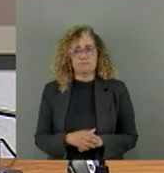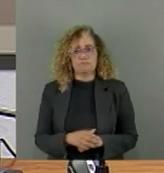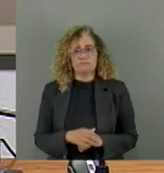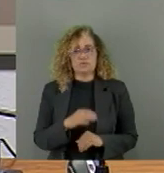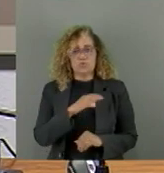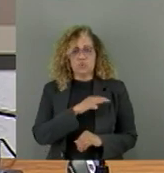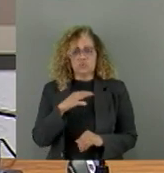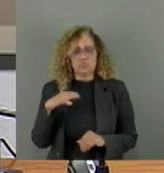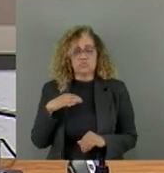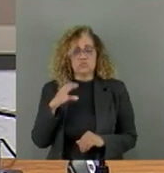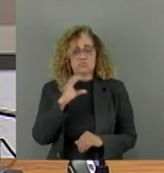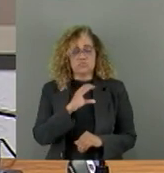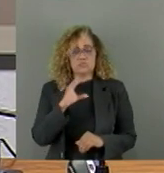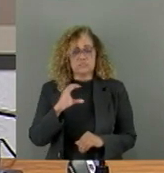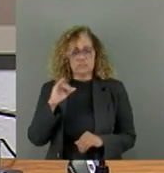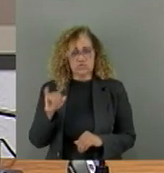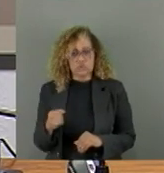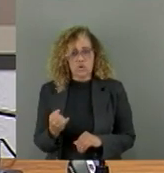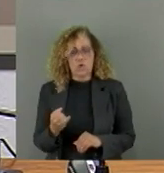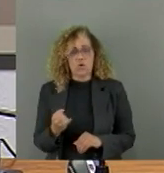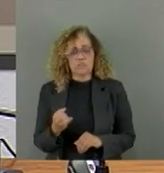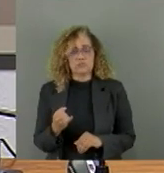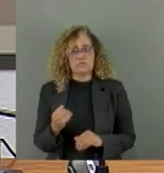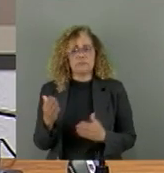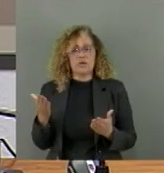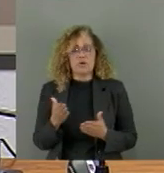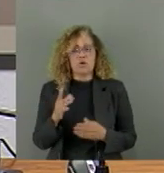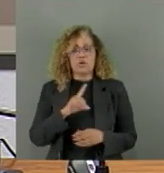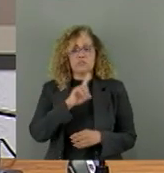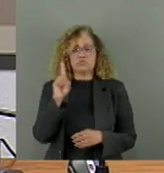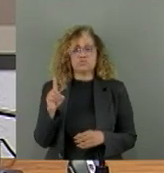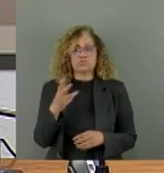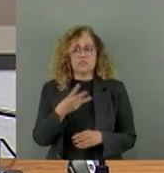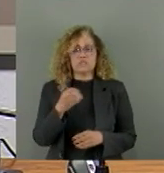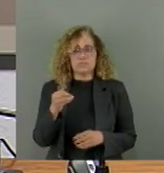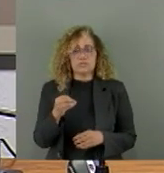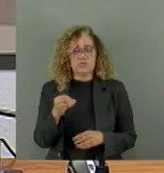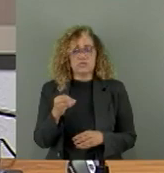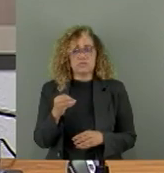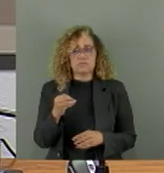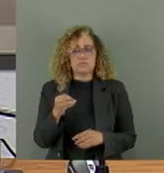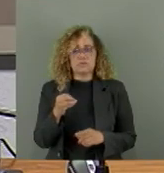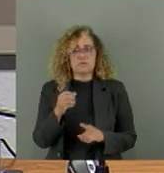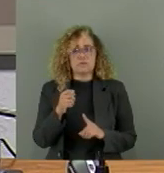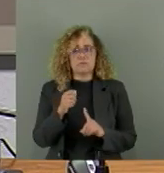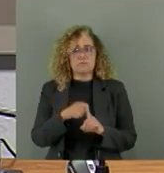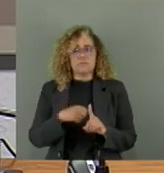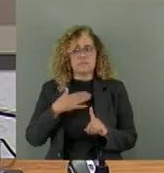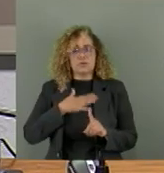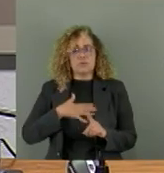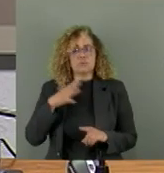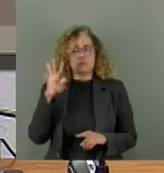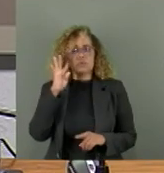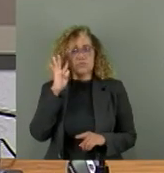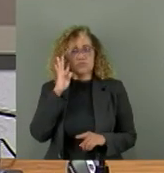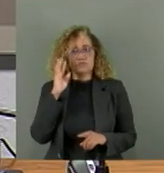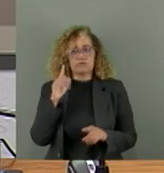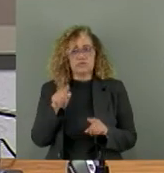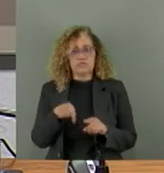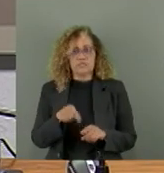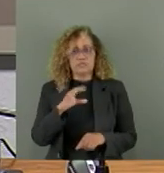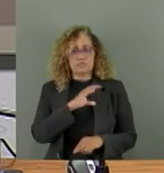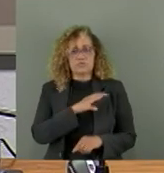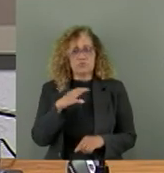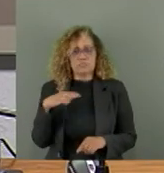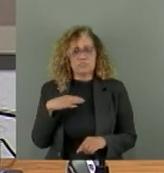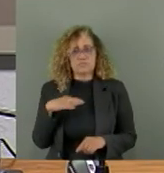Constituição e Justiça, eu convoco para o dia 30 de agosto, quarta-feira, reunião extraordinária desta comissão